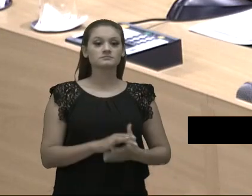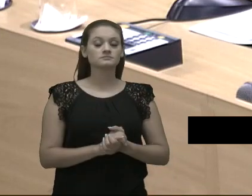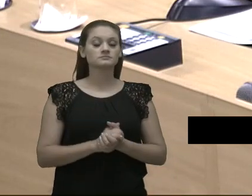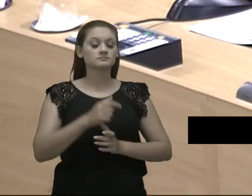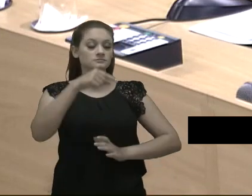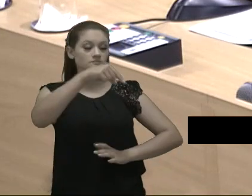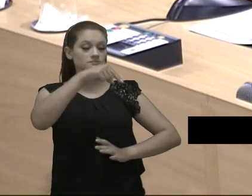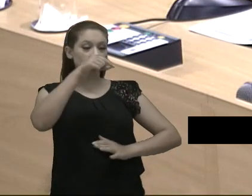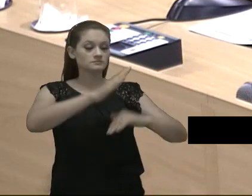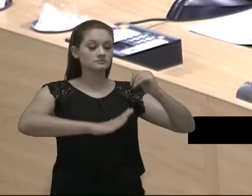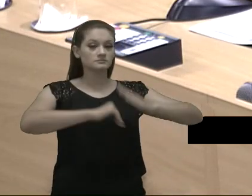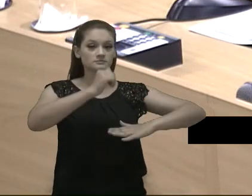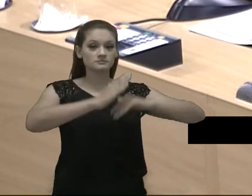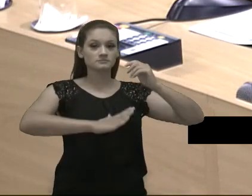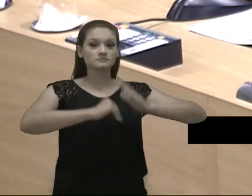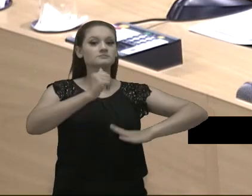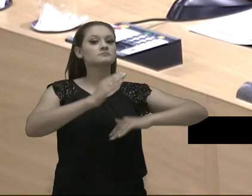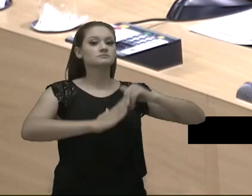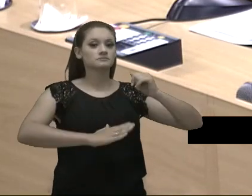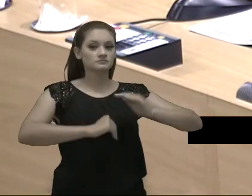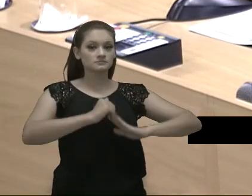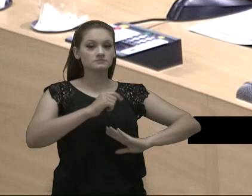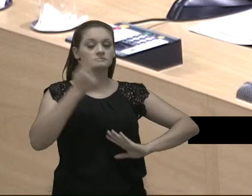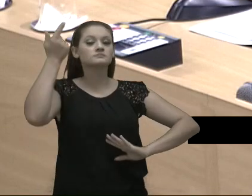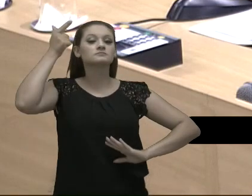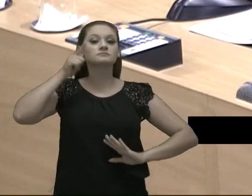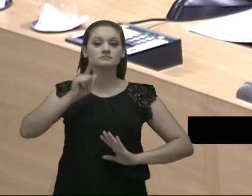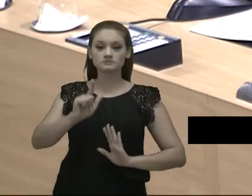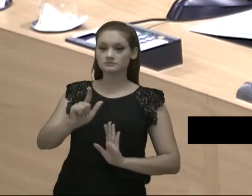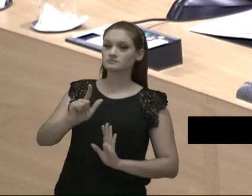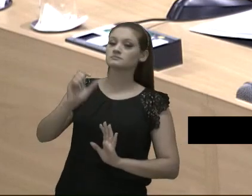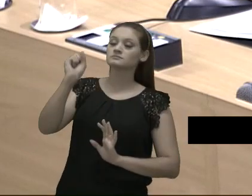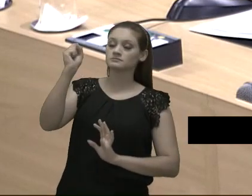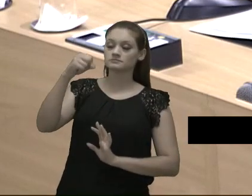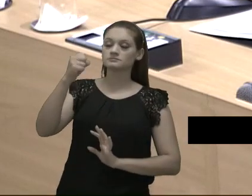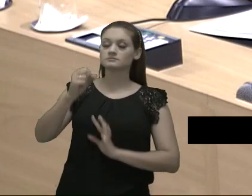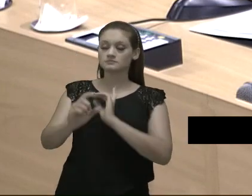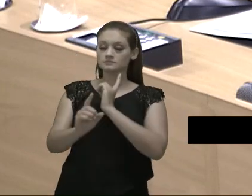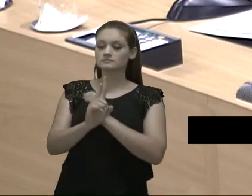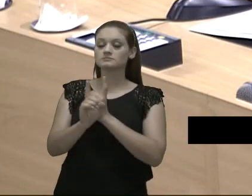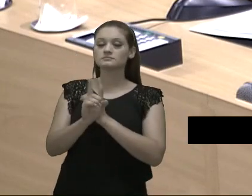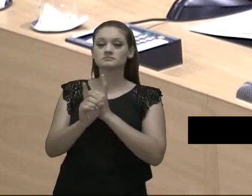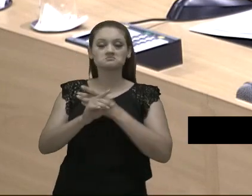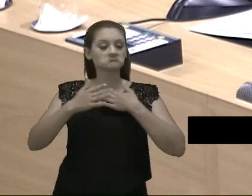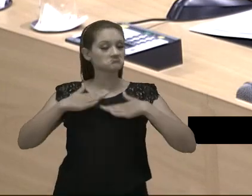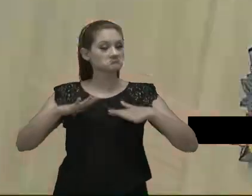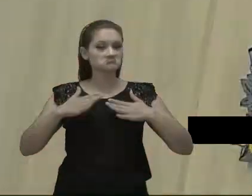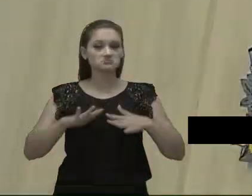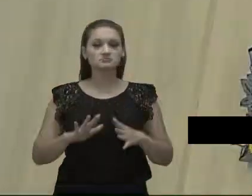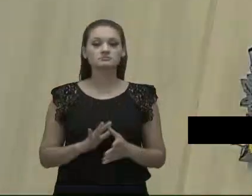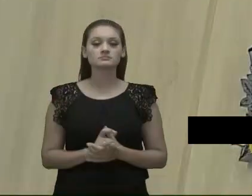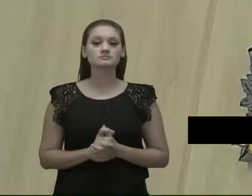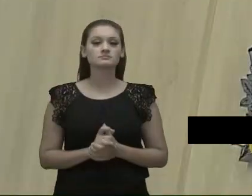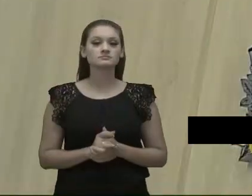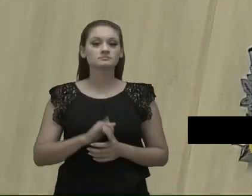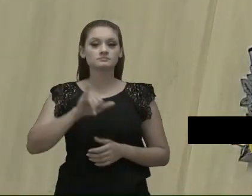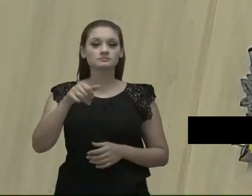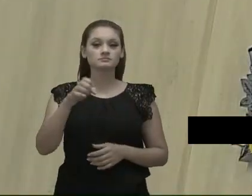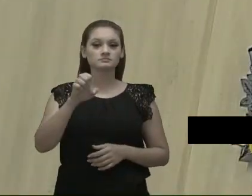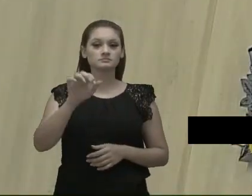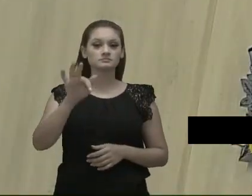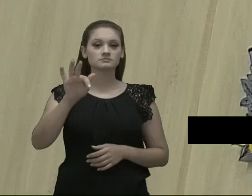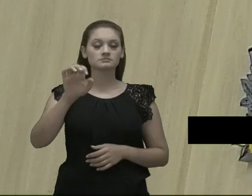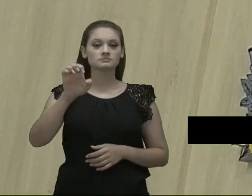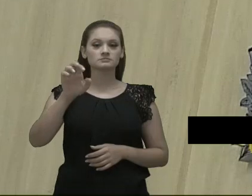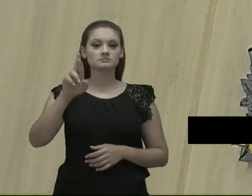foi praticado e está sendo praticado, a gente consegue, sim, atender o serviço tranquilamente. Então, Jefferson, eu questionei